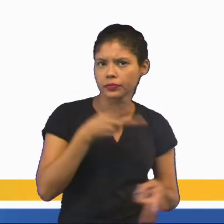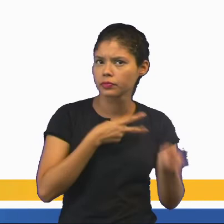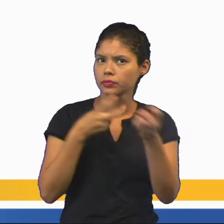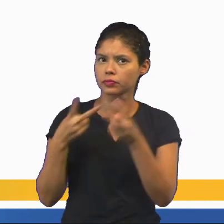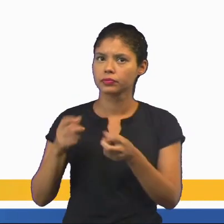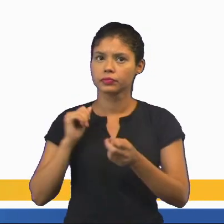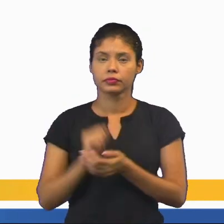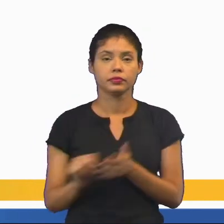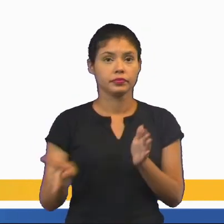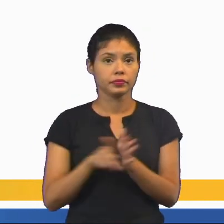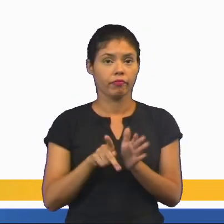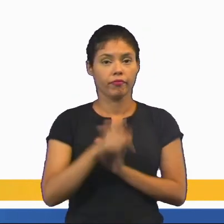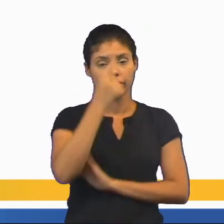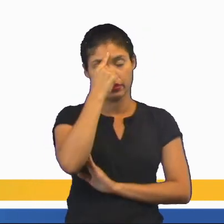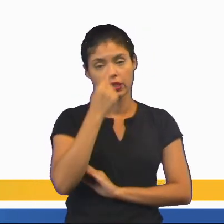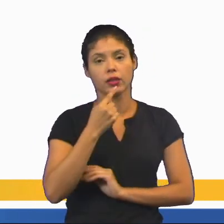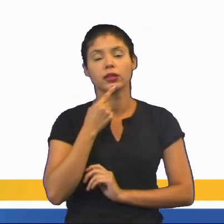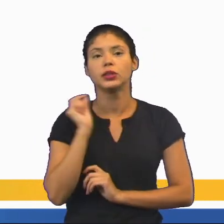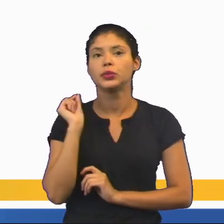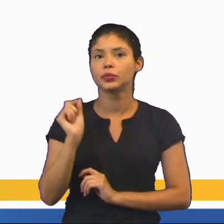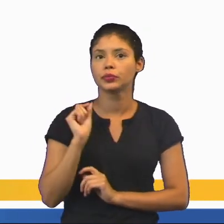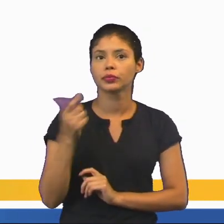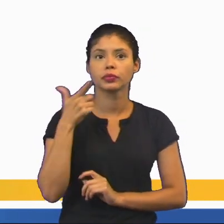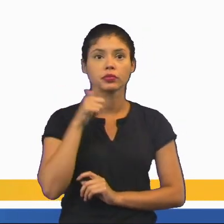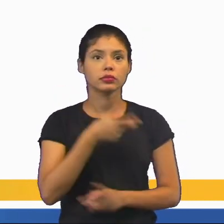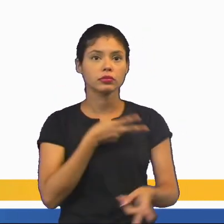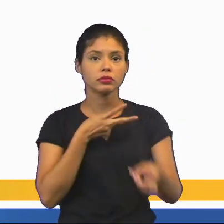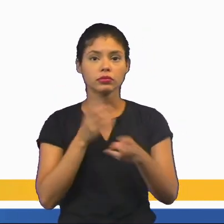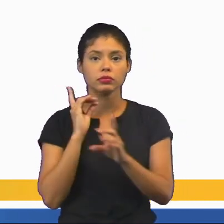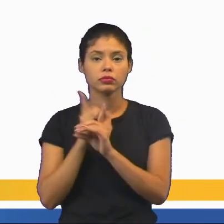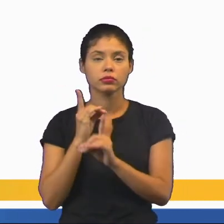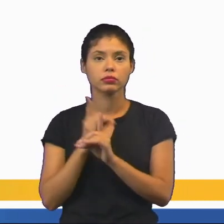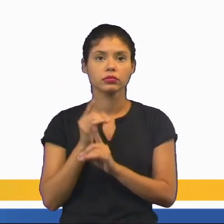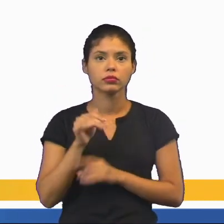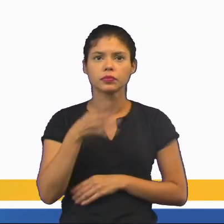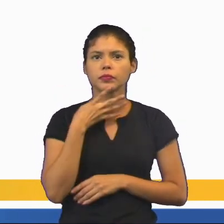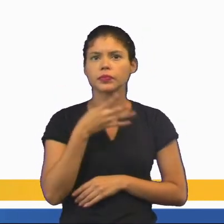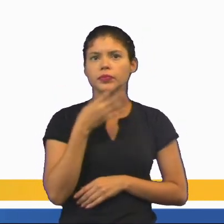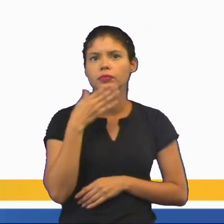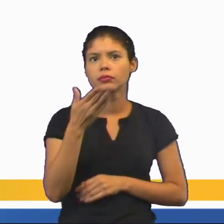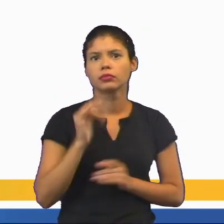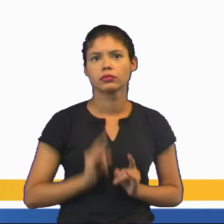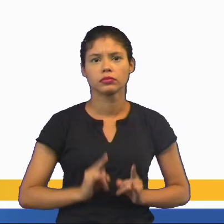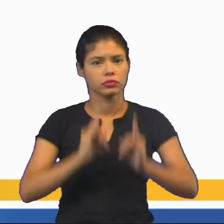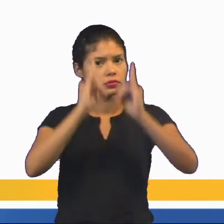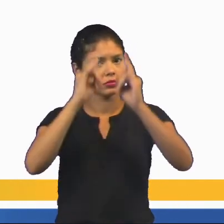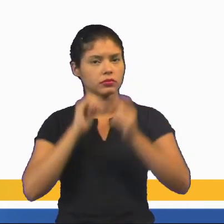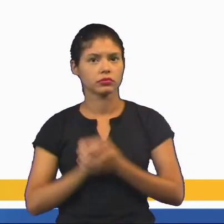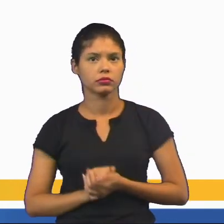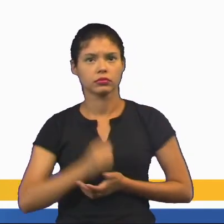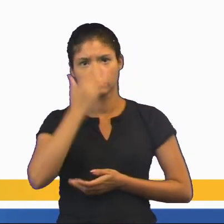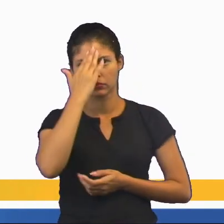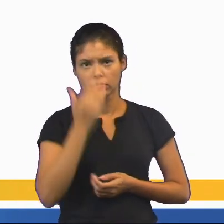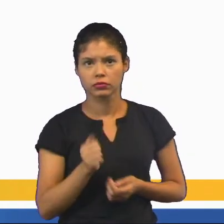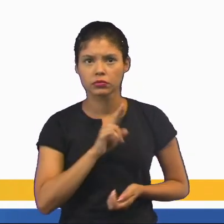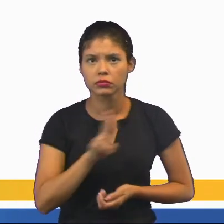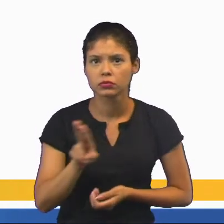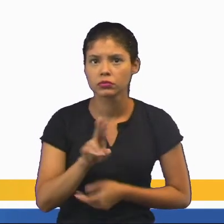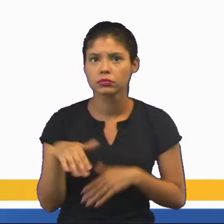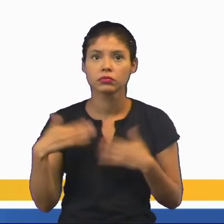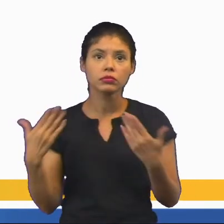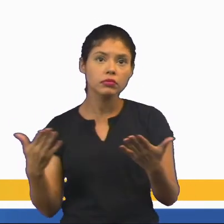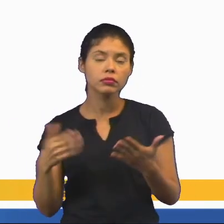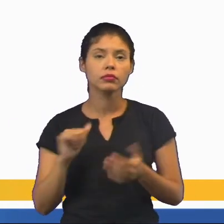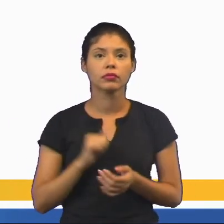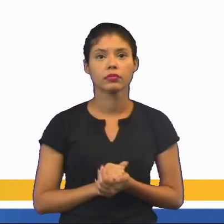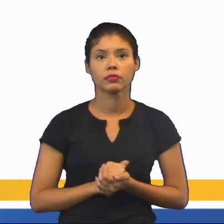para a parte central desta imagem, o que vocês conseguem identificar? Quem é que conhece esse prédio? Quem saberia me dizer qual o nome desse